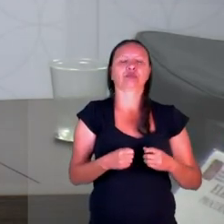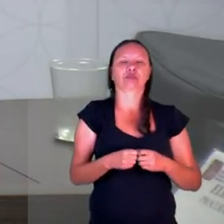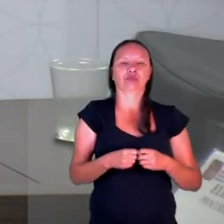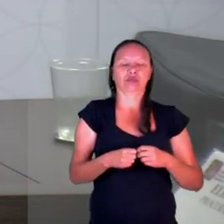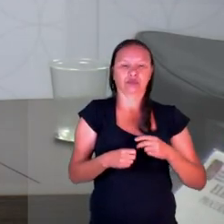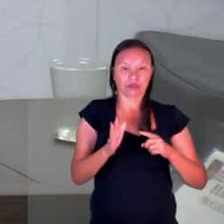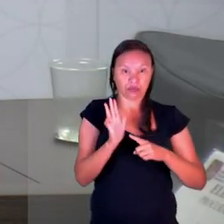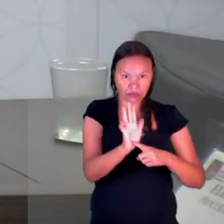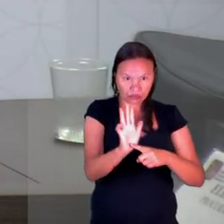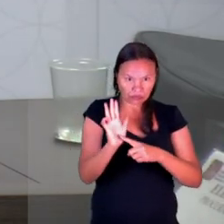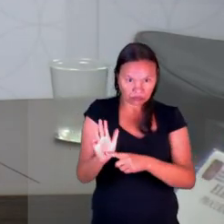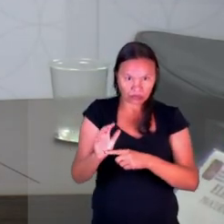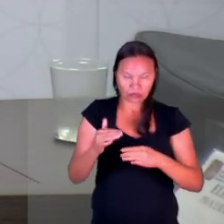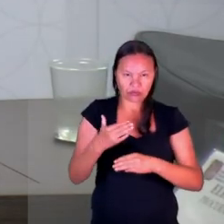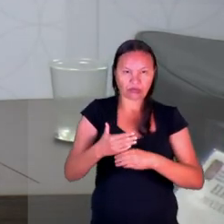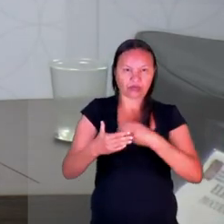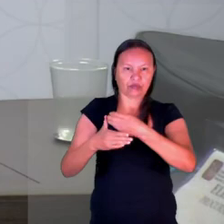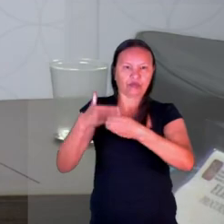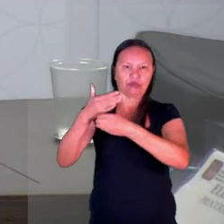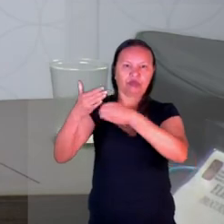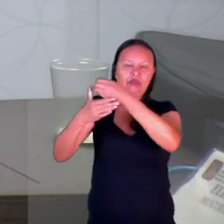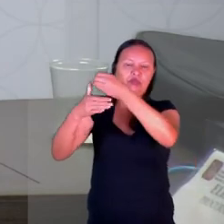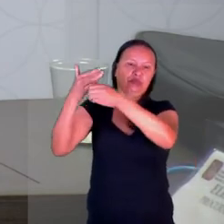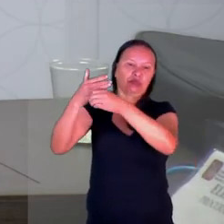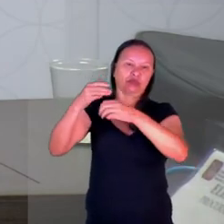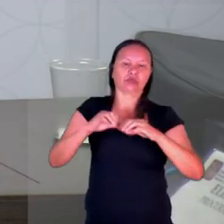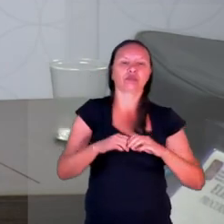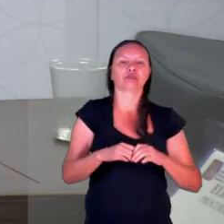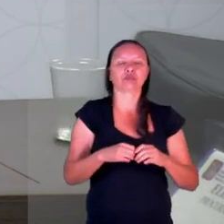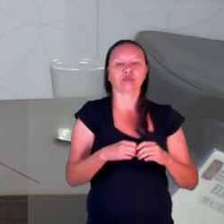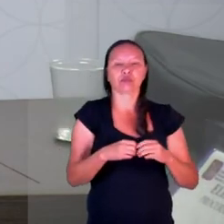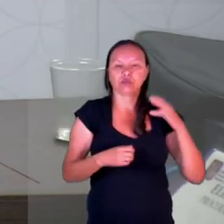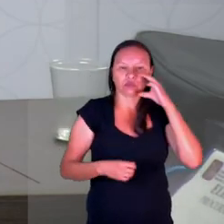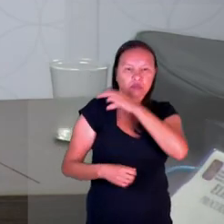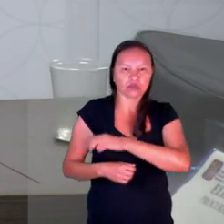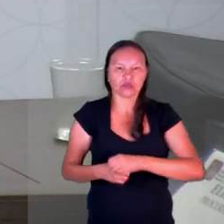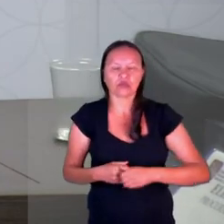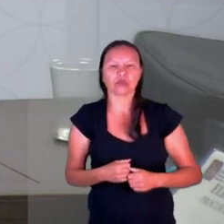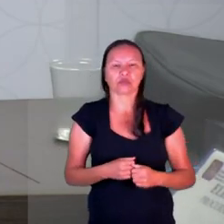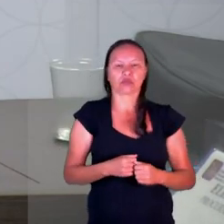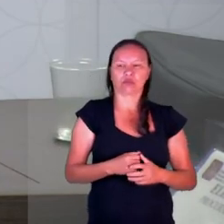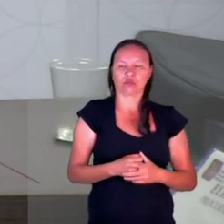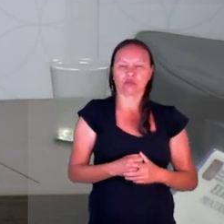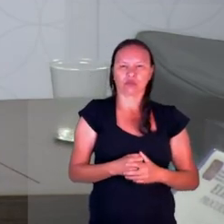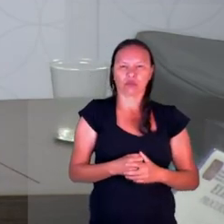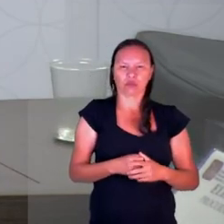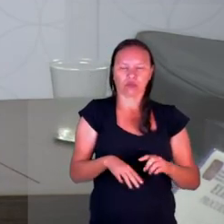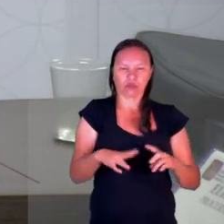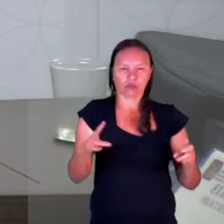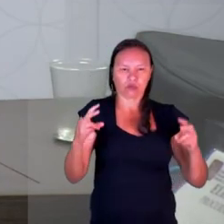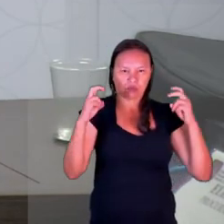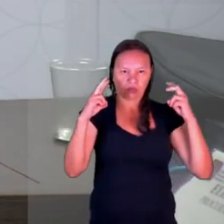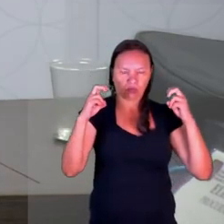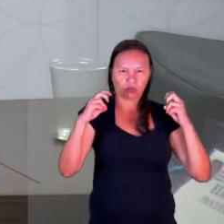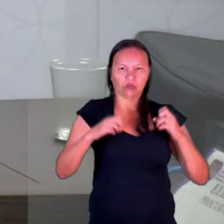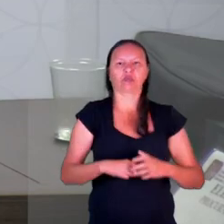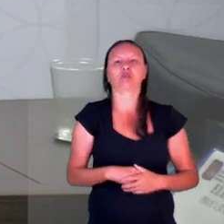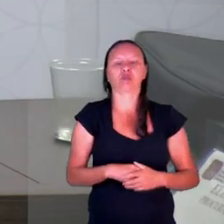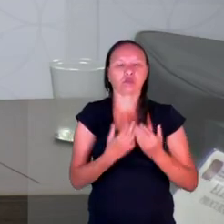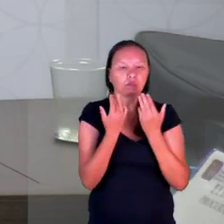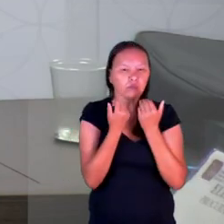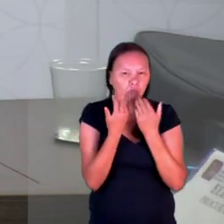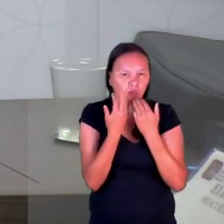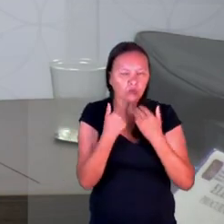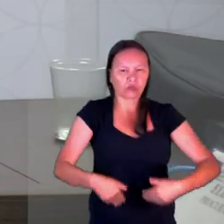modelo de desenvolvimento miram e daí eu ter dito muito rapidamente eh sobre a questão da complexidade do direito humano alimentação